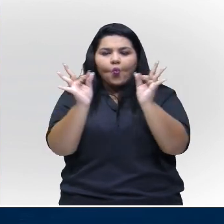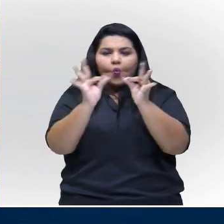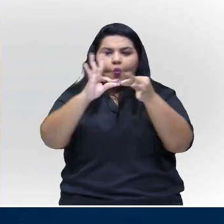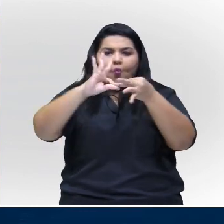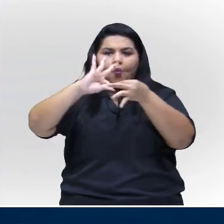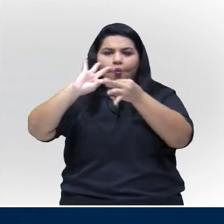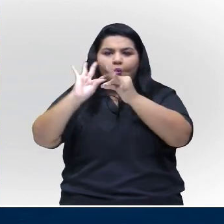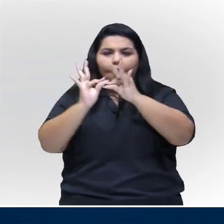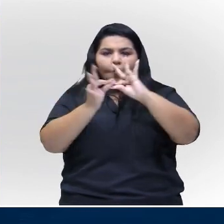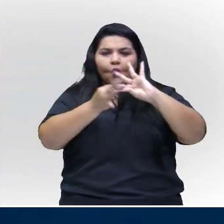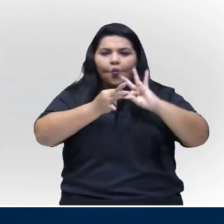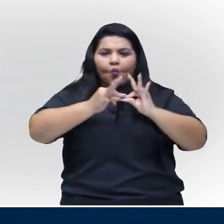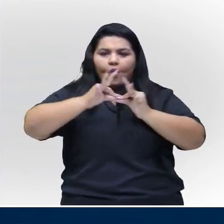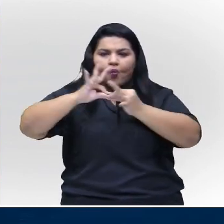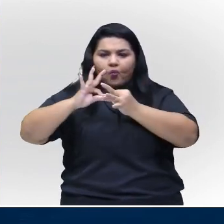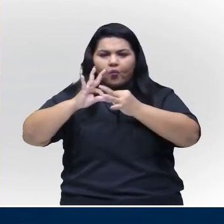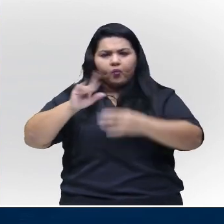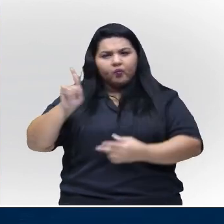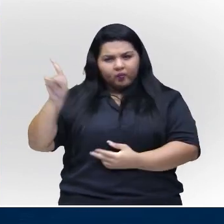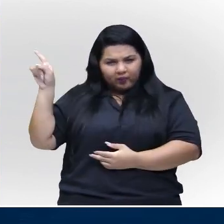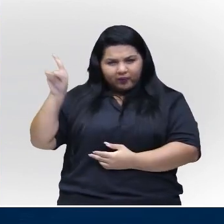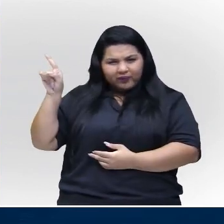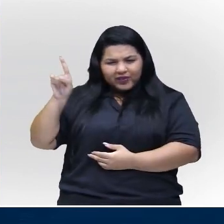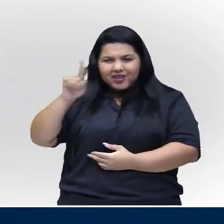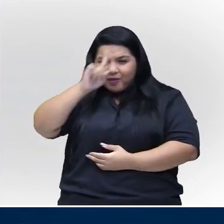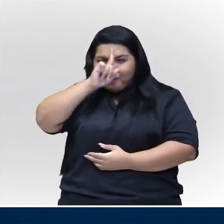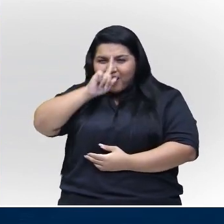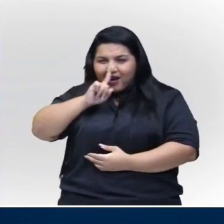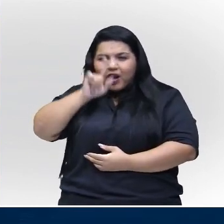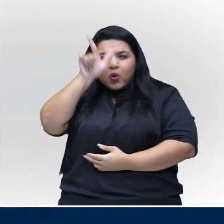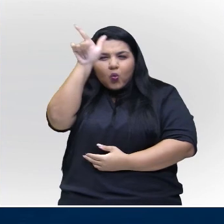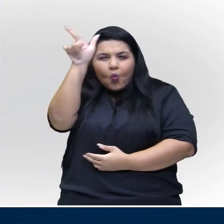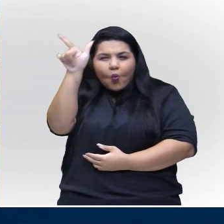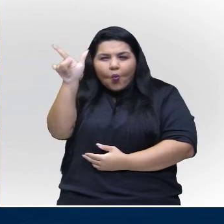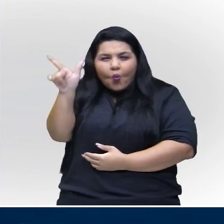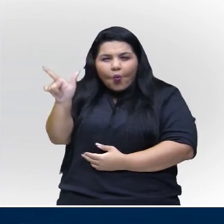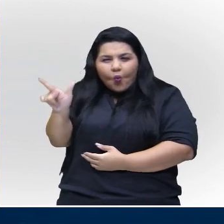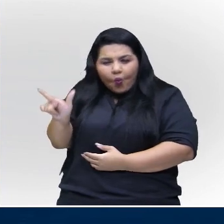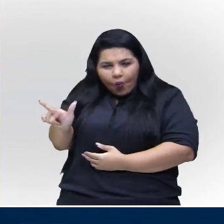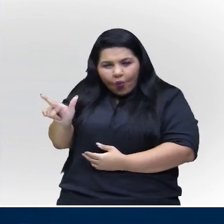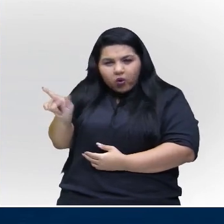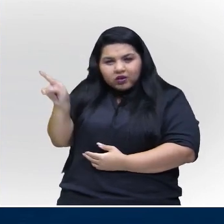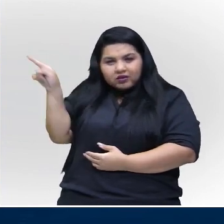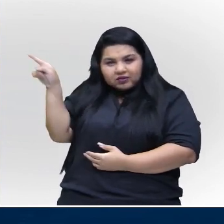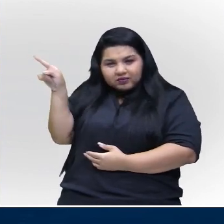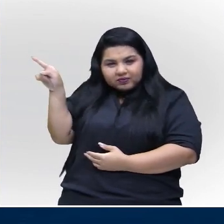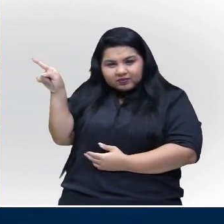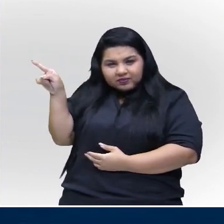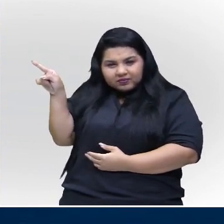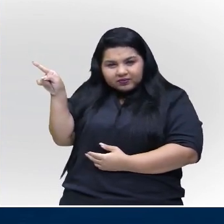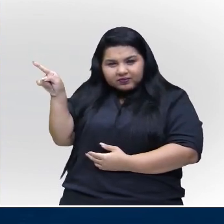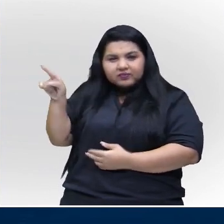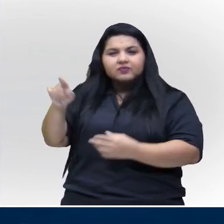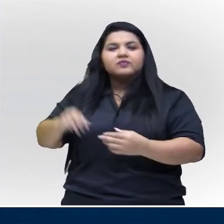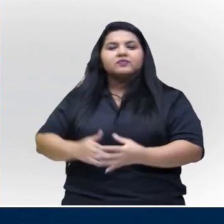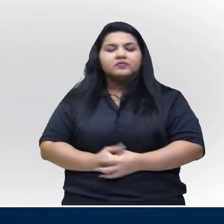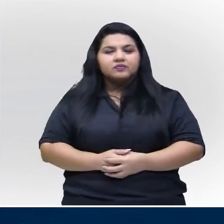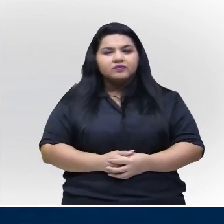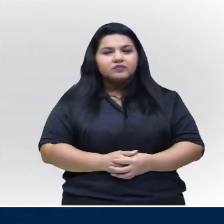ó, mais lisinha. Tá vendo aqui que é um amarelo mais lisinho, né? Não tem